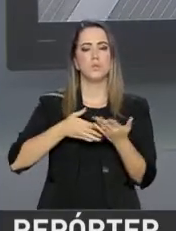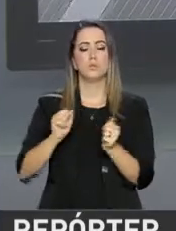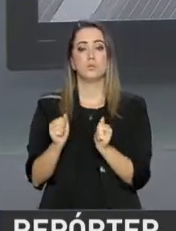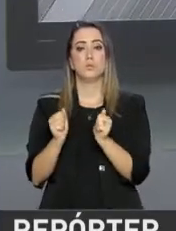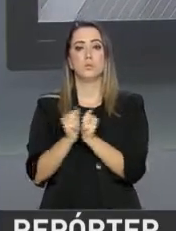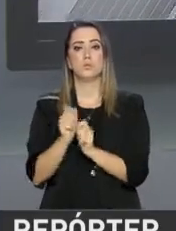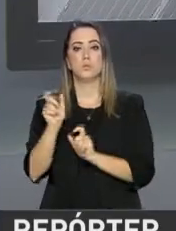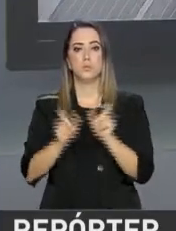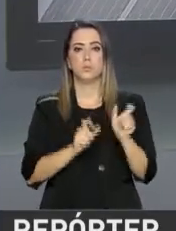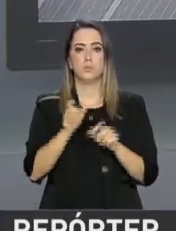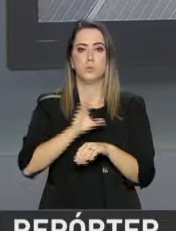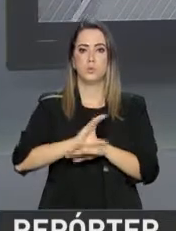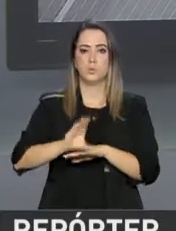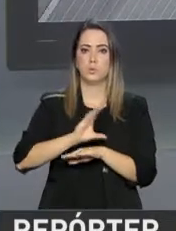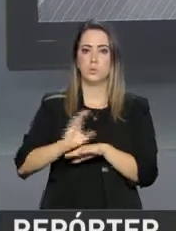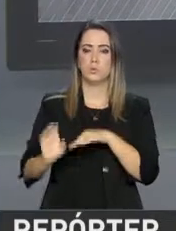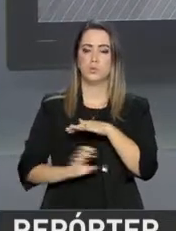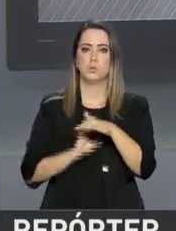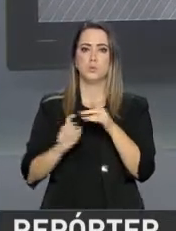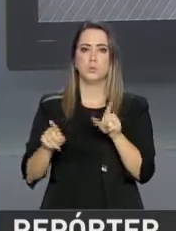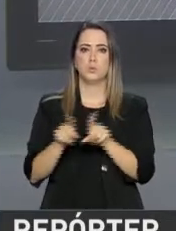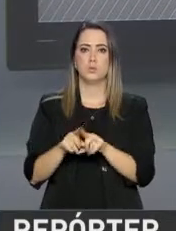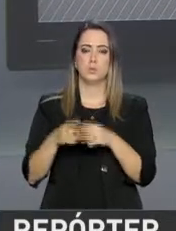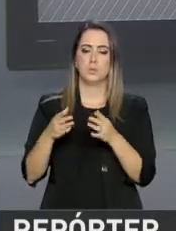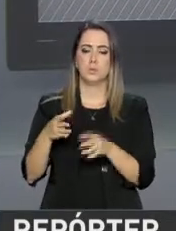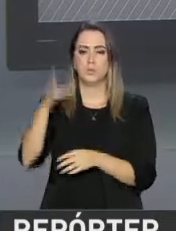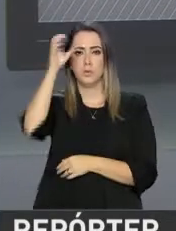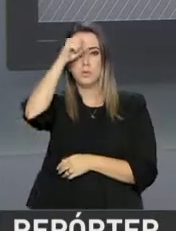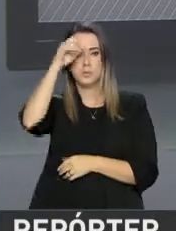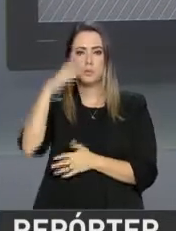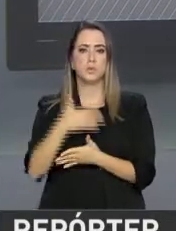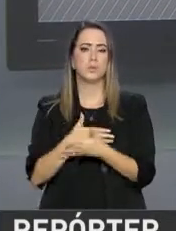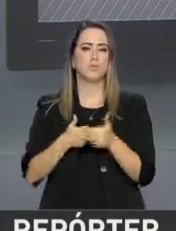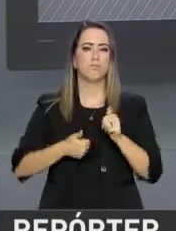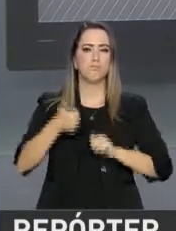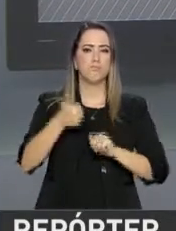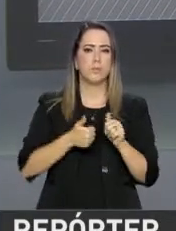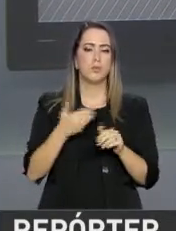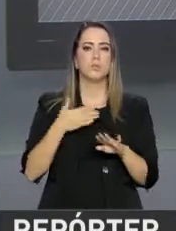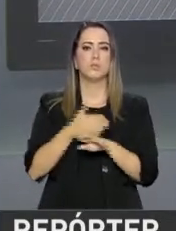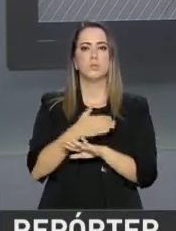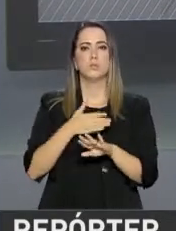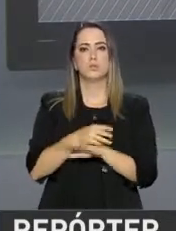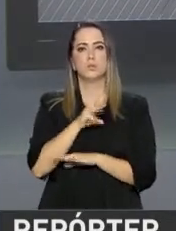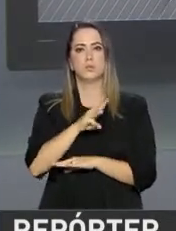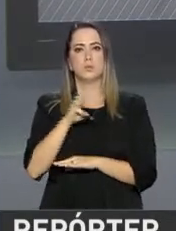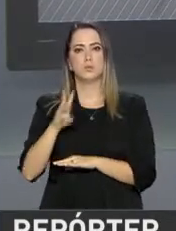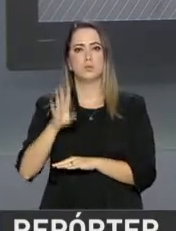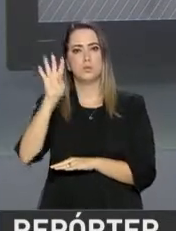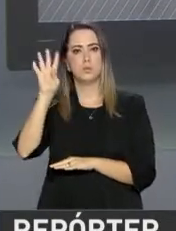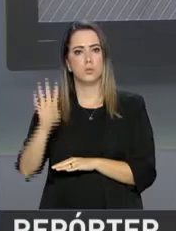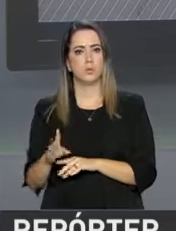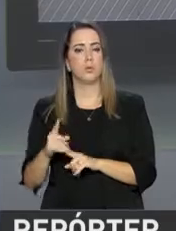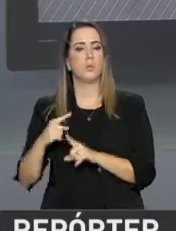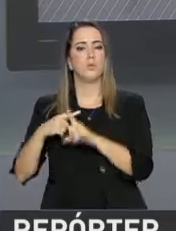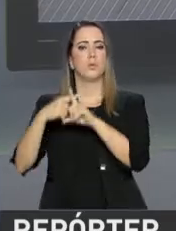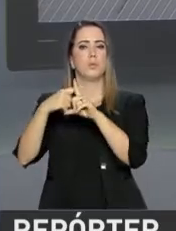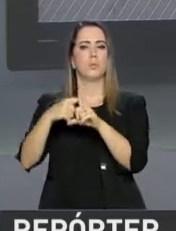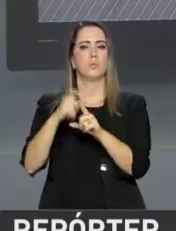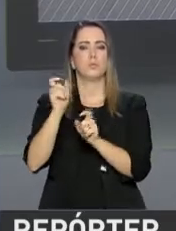público no curso as empresas também vão aprender as vantagens de adesão ao portal que faz um ranking positivo de